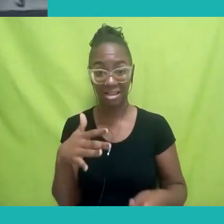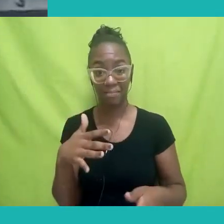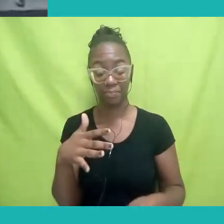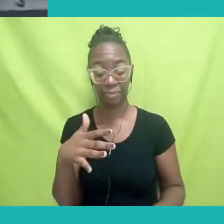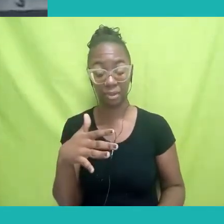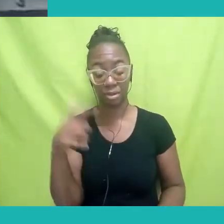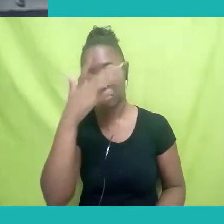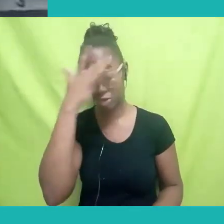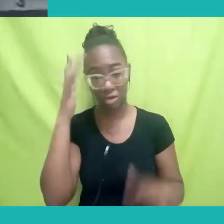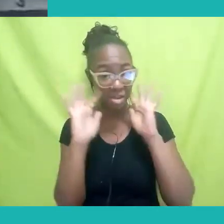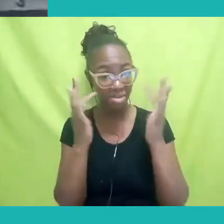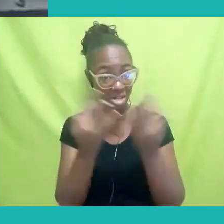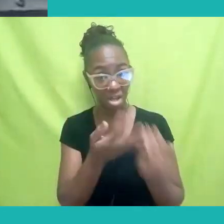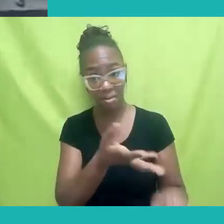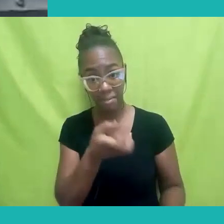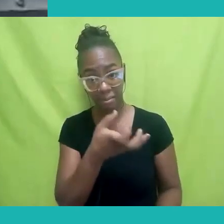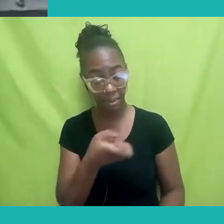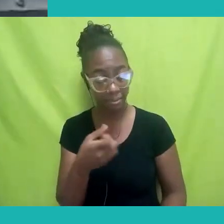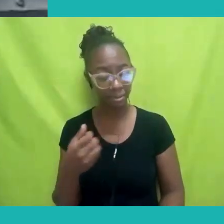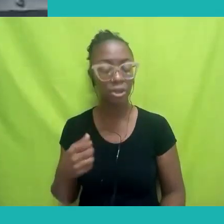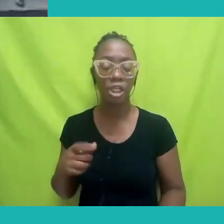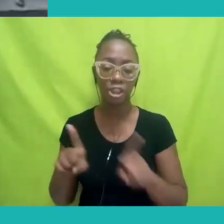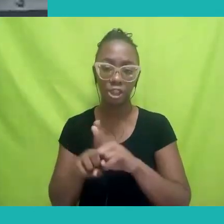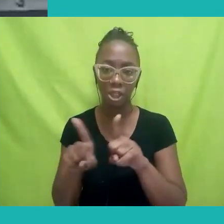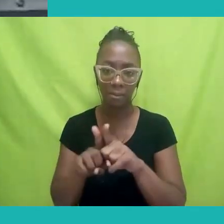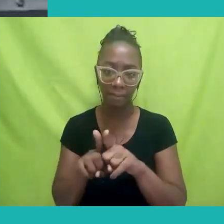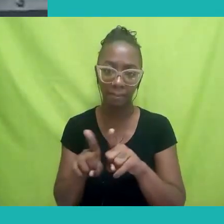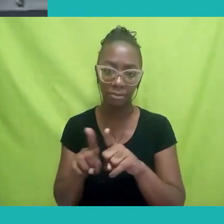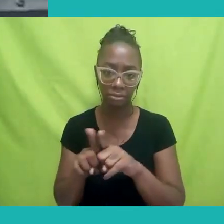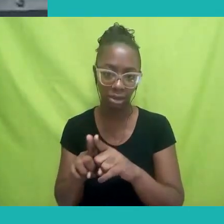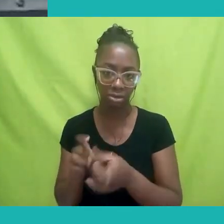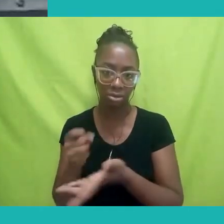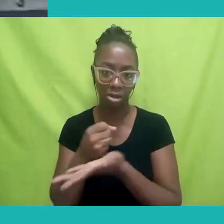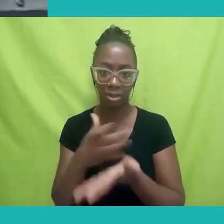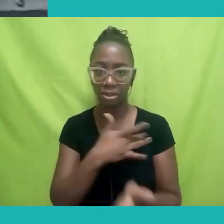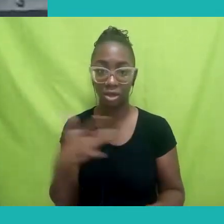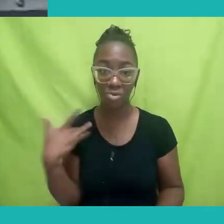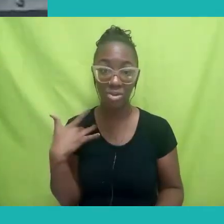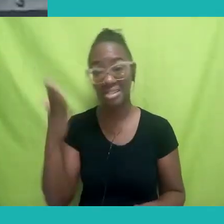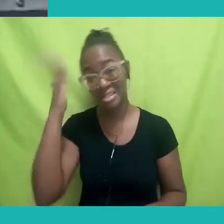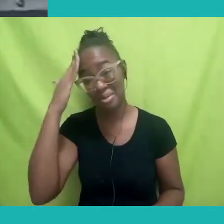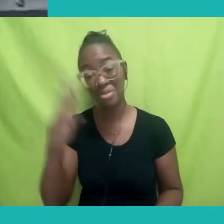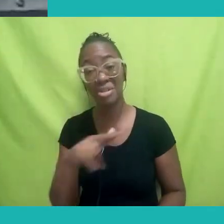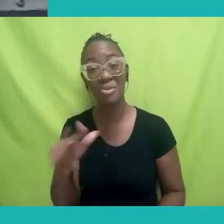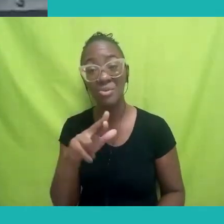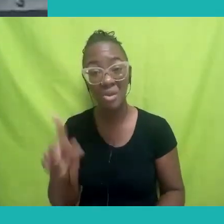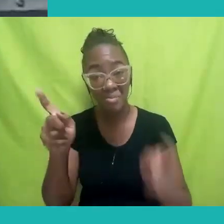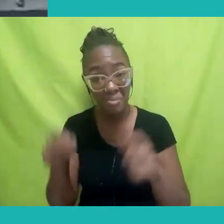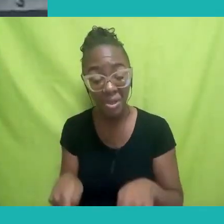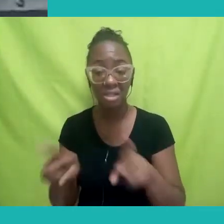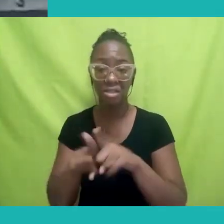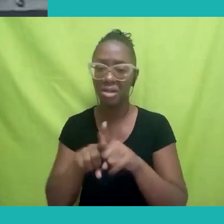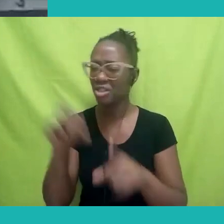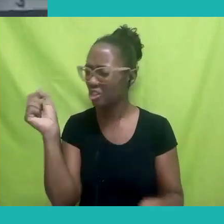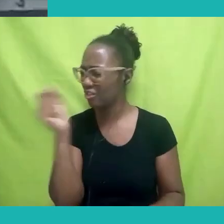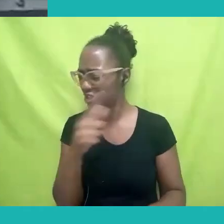Forças Armadas. E temos que nem seria, de qualquer modo, viável, né? Ou seria muito difícil, atuarialmente falando,